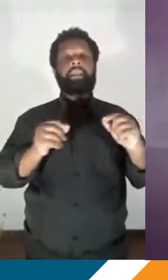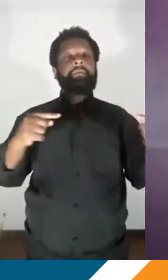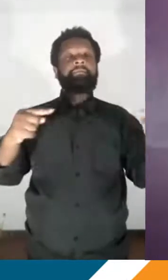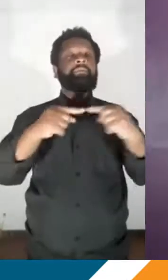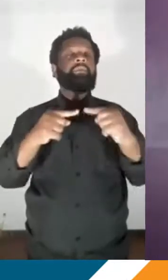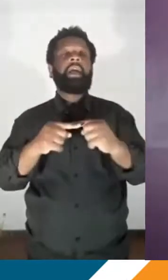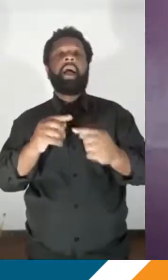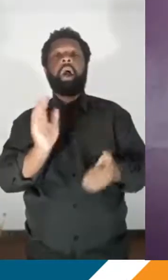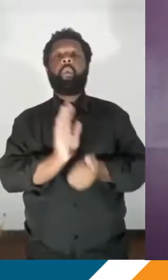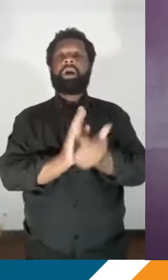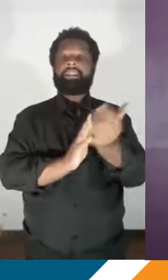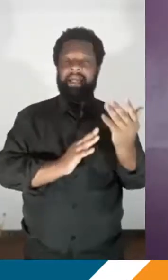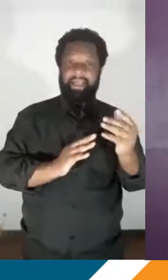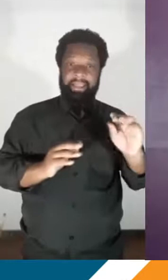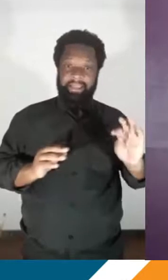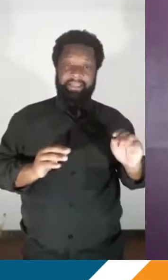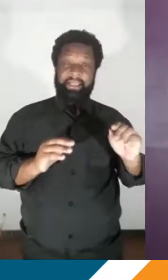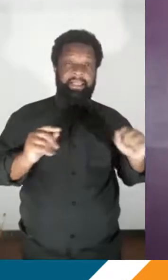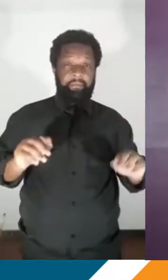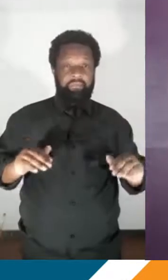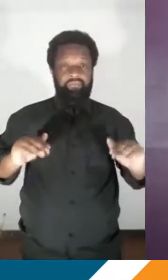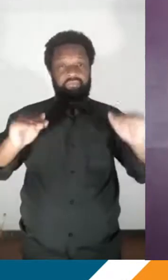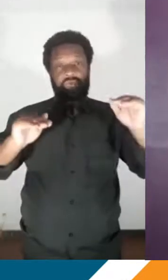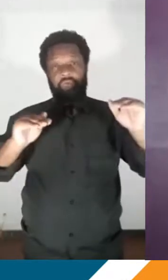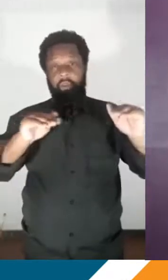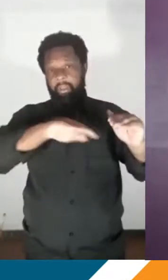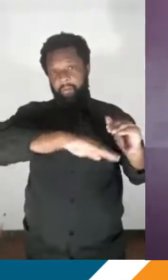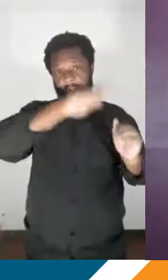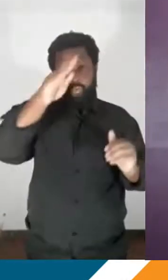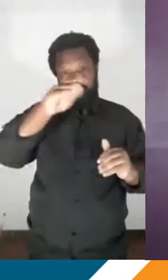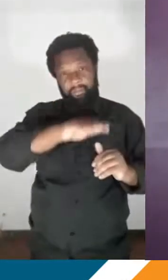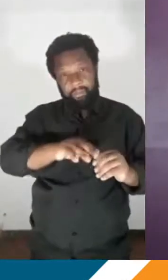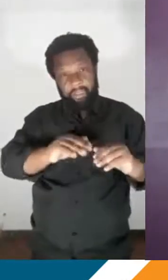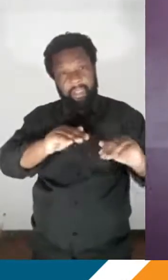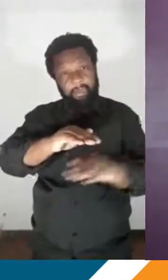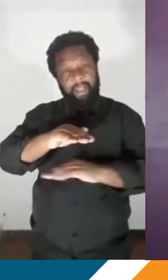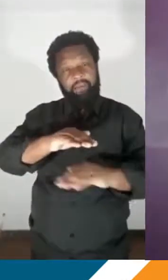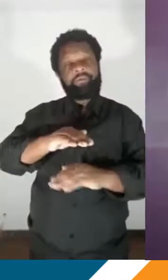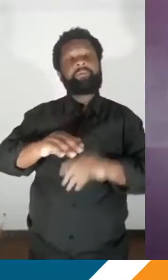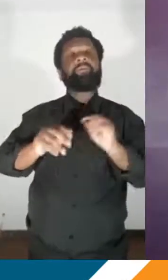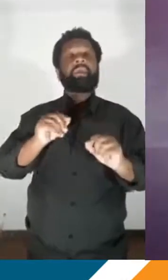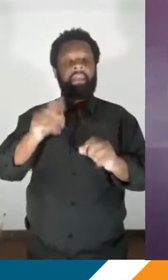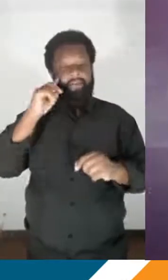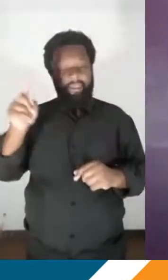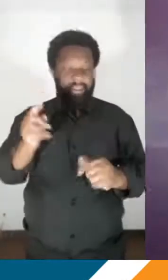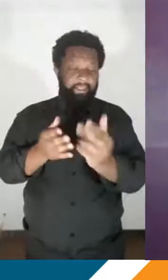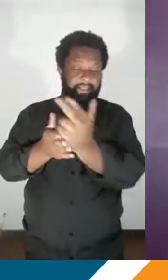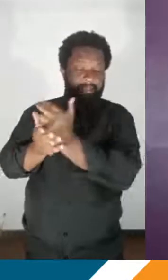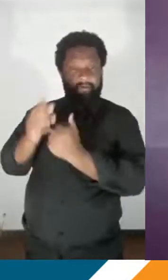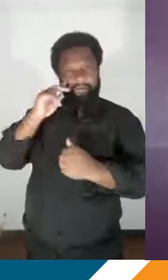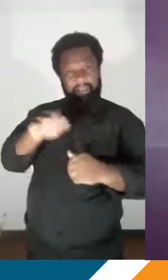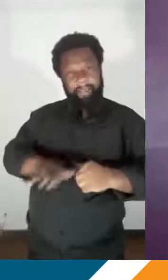o encontro da quantidade de soluto com a temperatura está abaixo da curva. A curva indica a